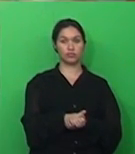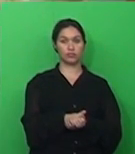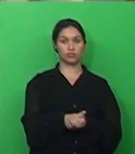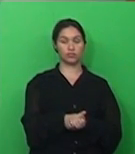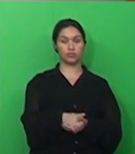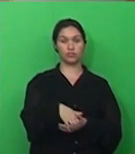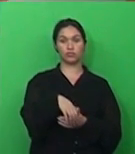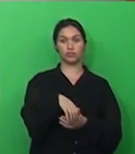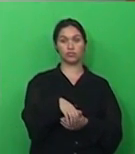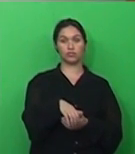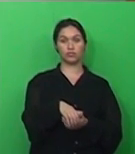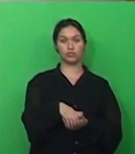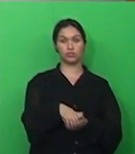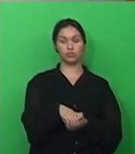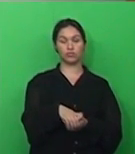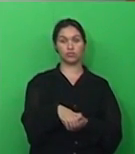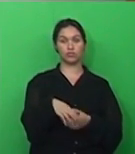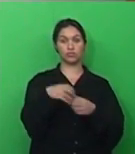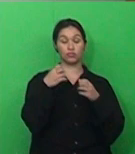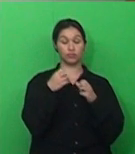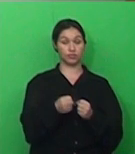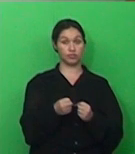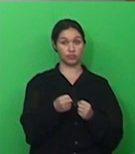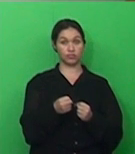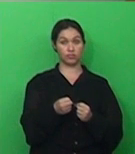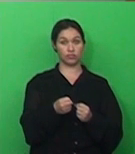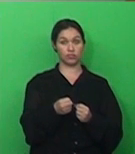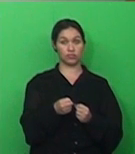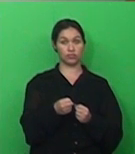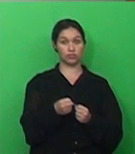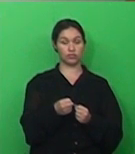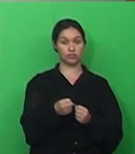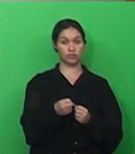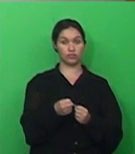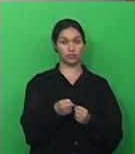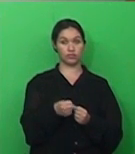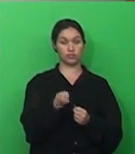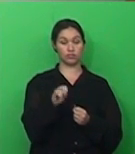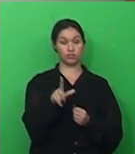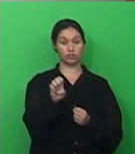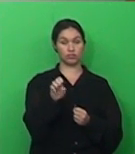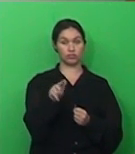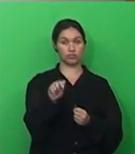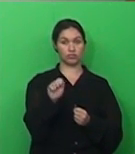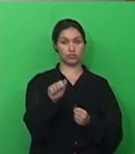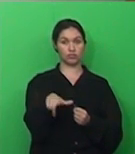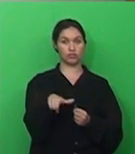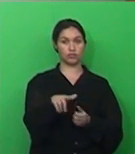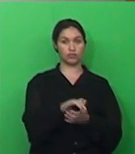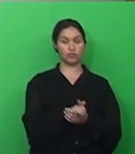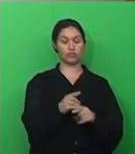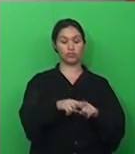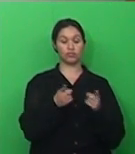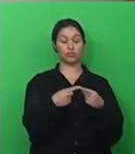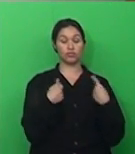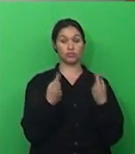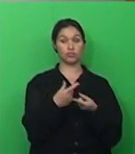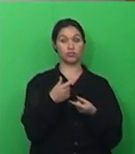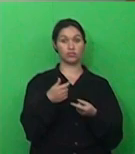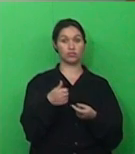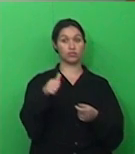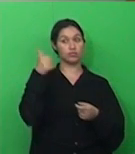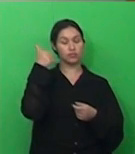legalidade. A gente também tem que pensar a questão do mérito. Devemos olhar diferente, porque a gente está falando da questão preventiva, né,